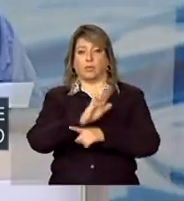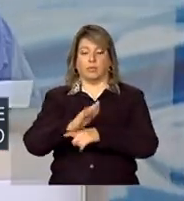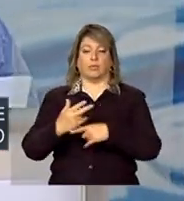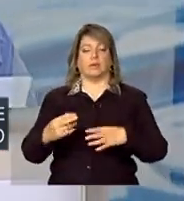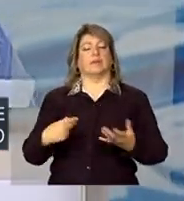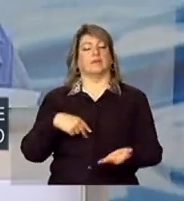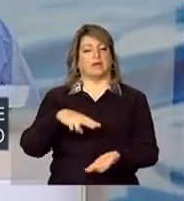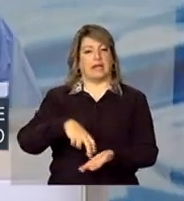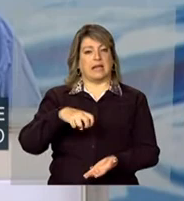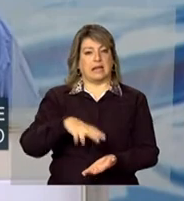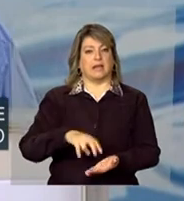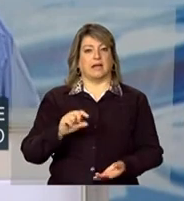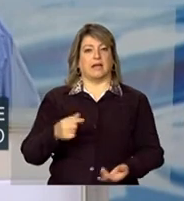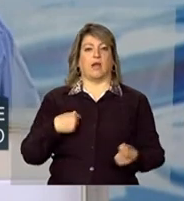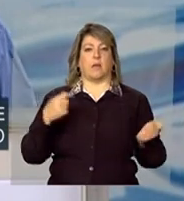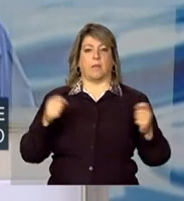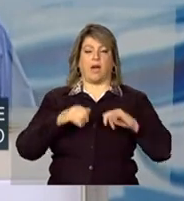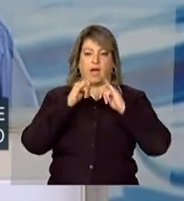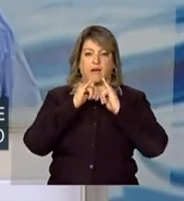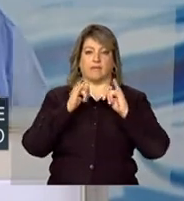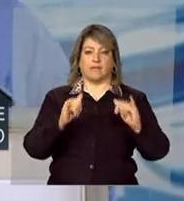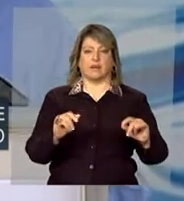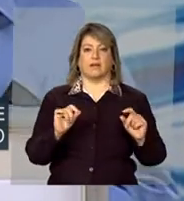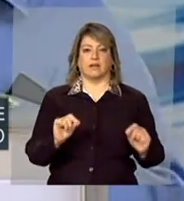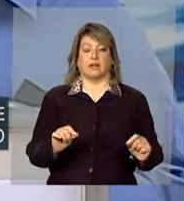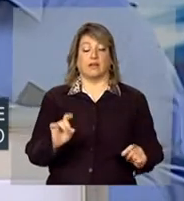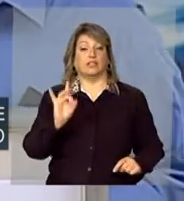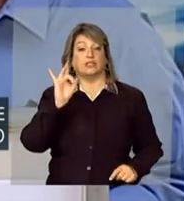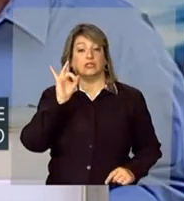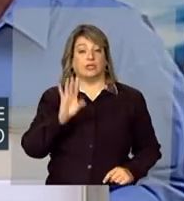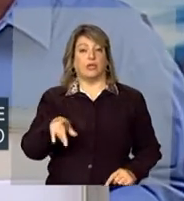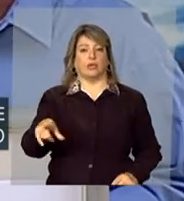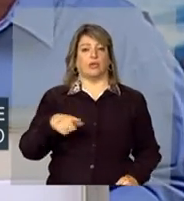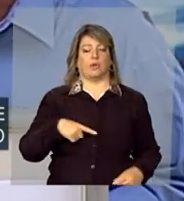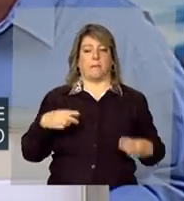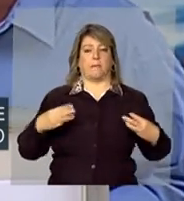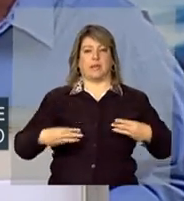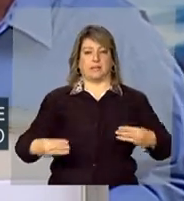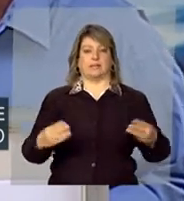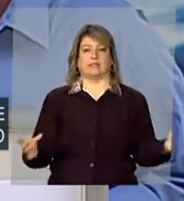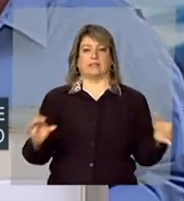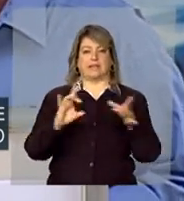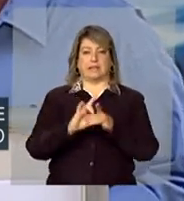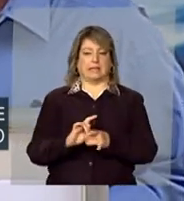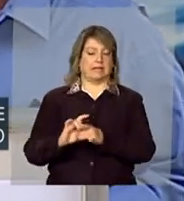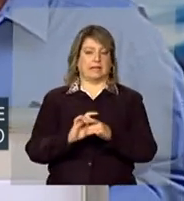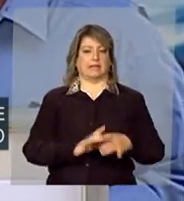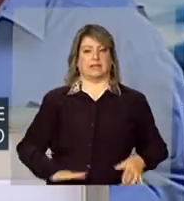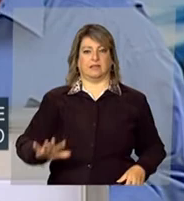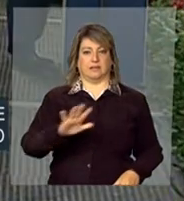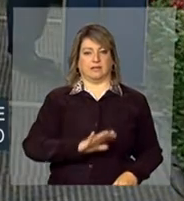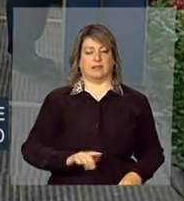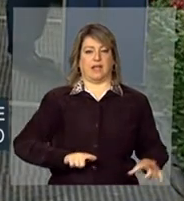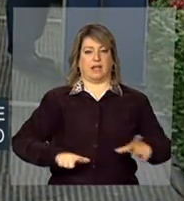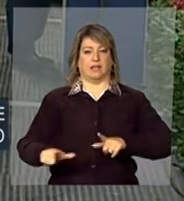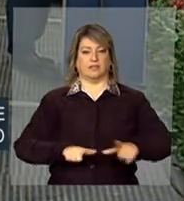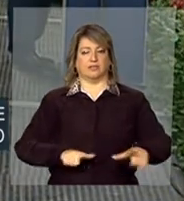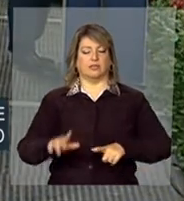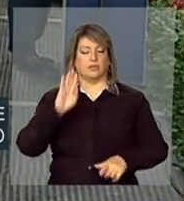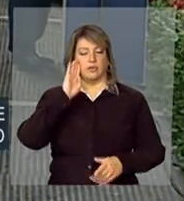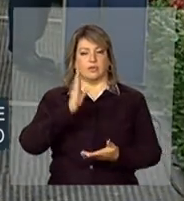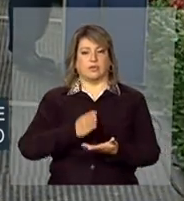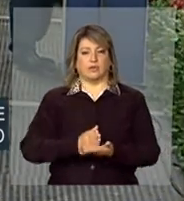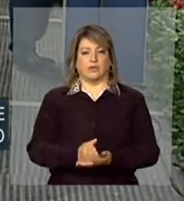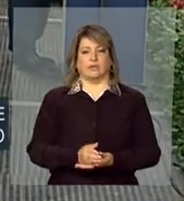com alegria que eu posso dizer que só o Ministério da Integração, em ações voltadas